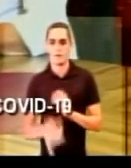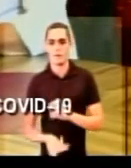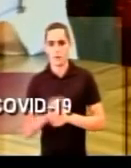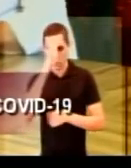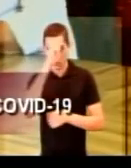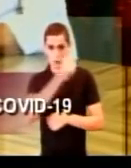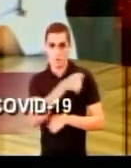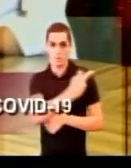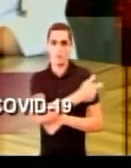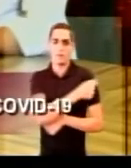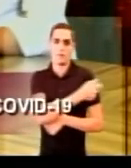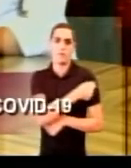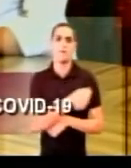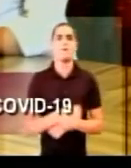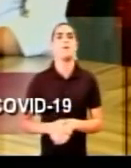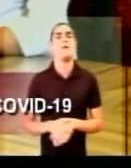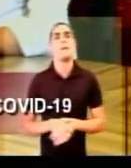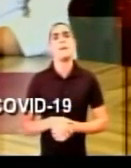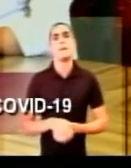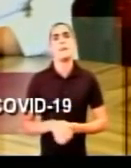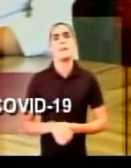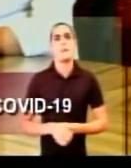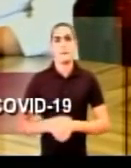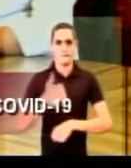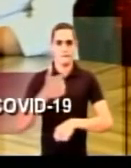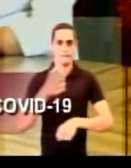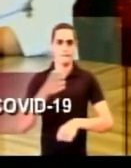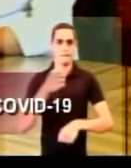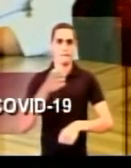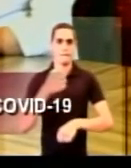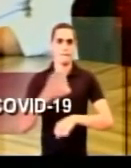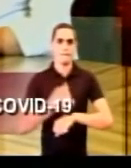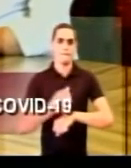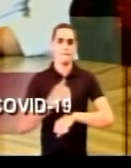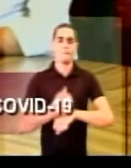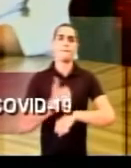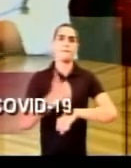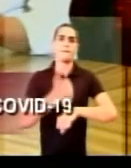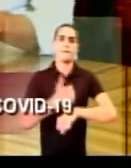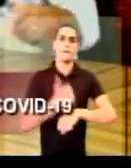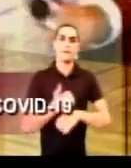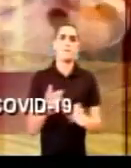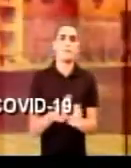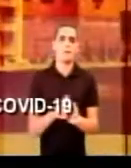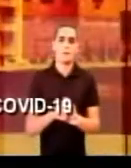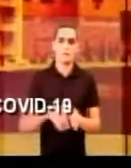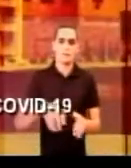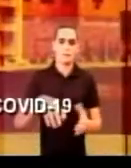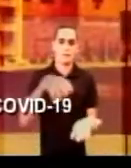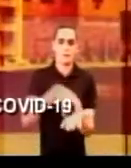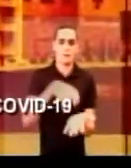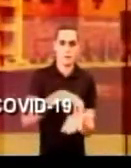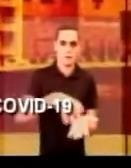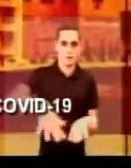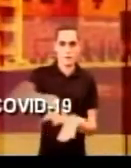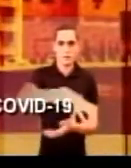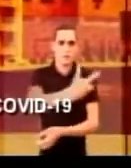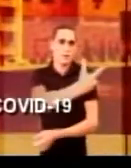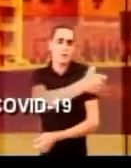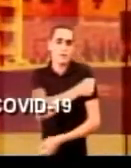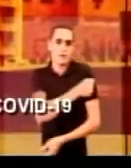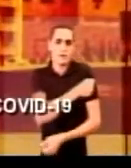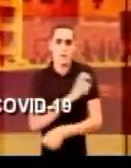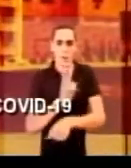da vacinação pela chefe do setor de vacinas da Vigilância Epidemiológica